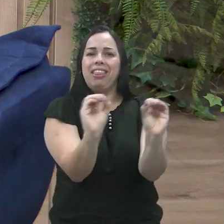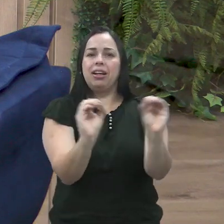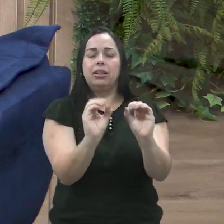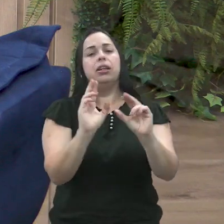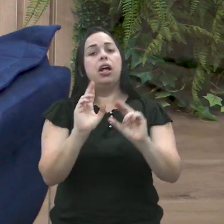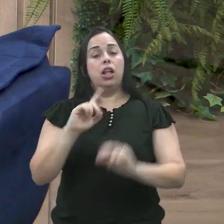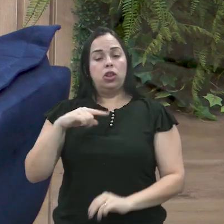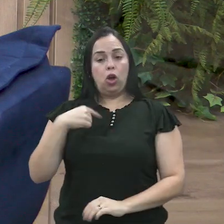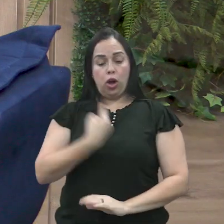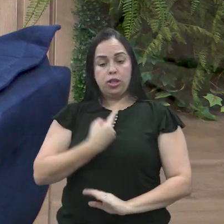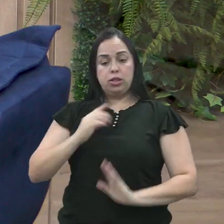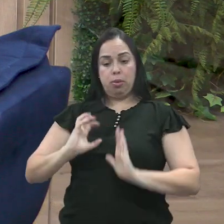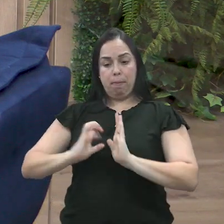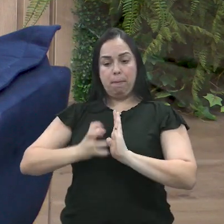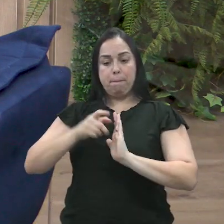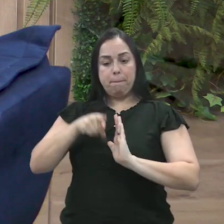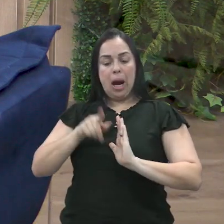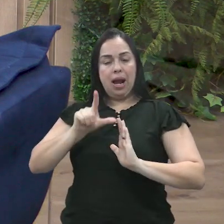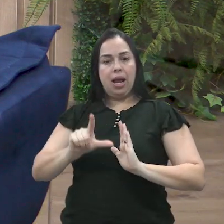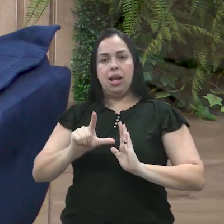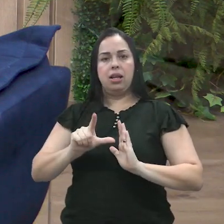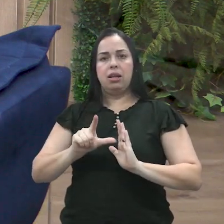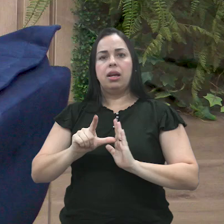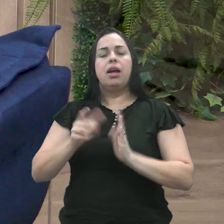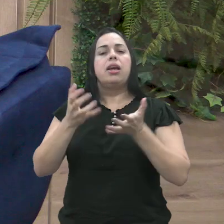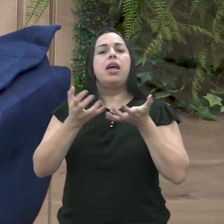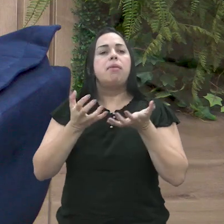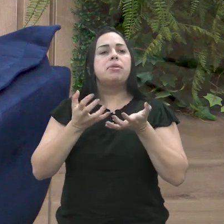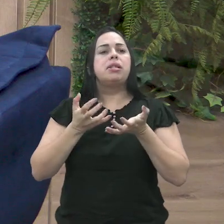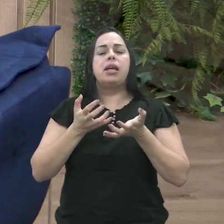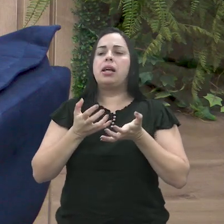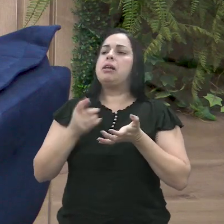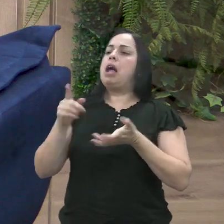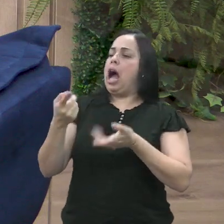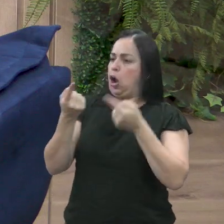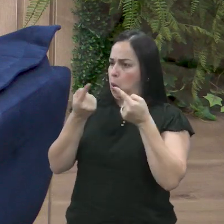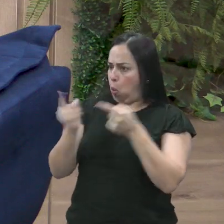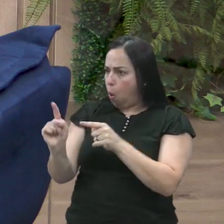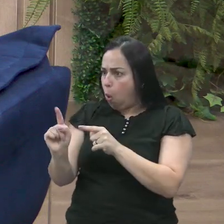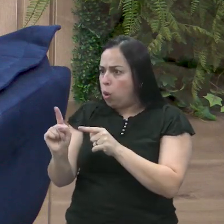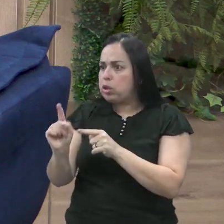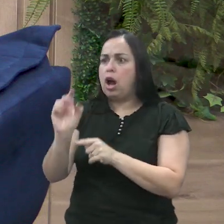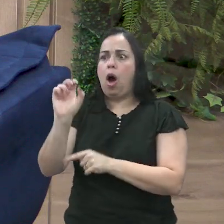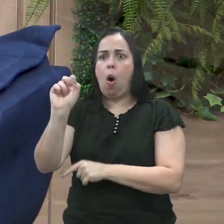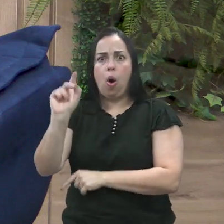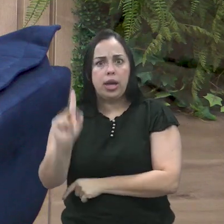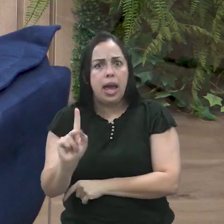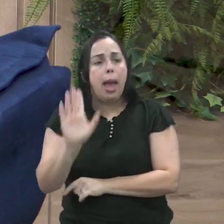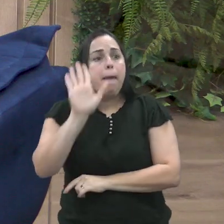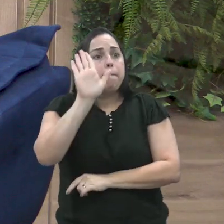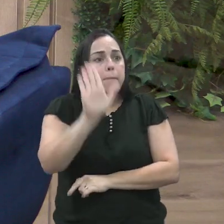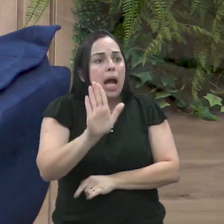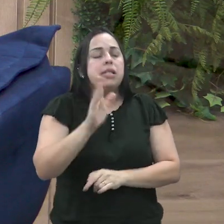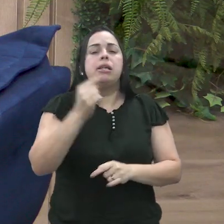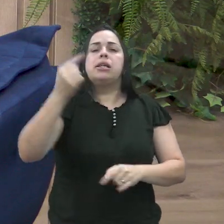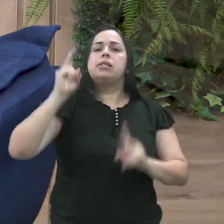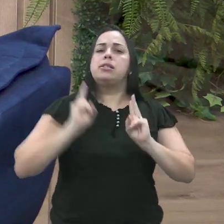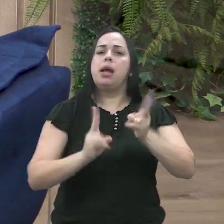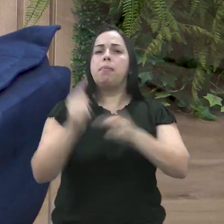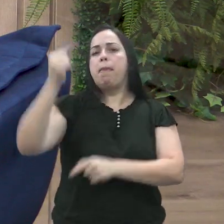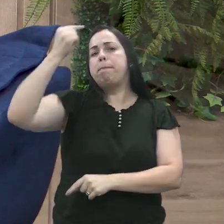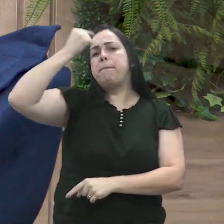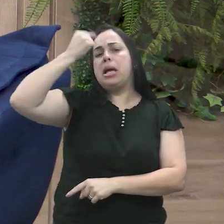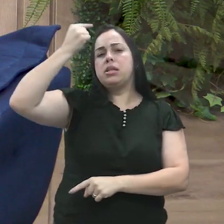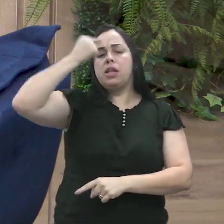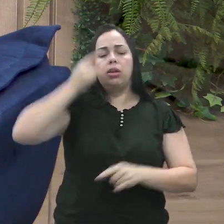contribuía. A gente não quer atuar dessa maneira, né? Então a gente vai ser, como nos posicionamos, uma oposição construtiva,